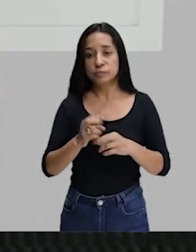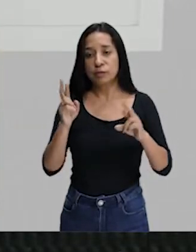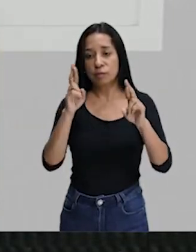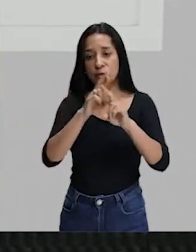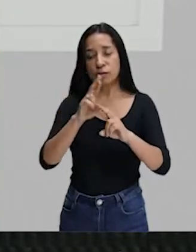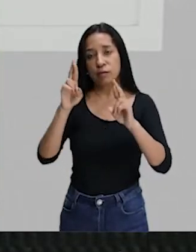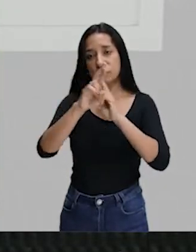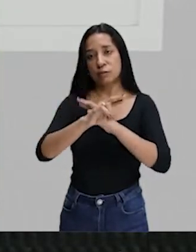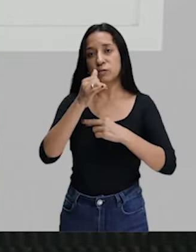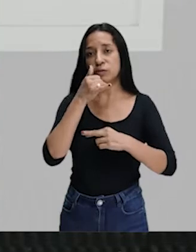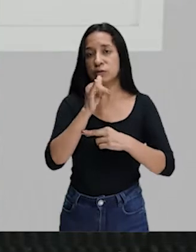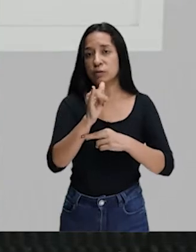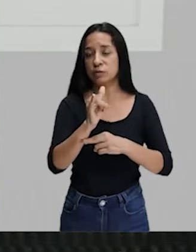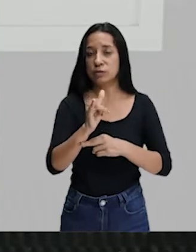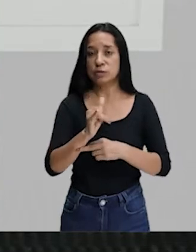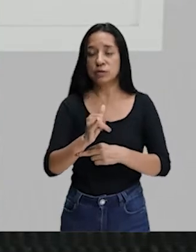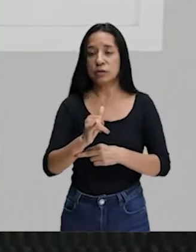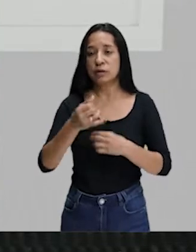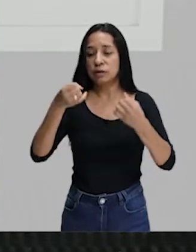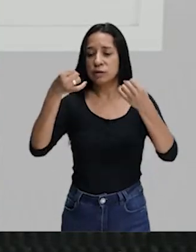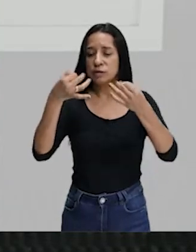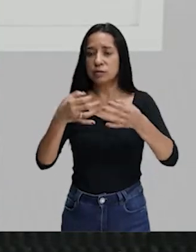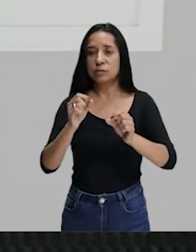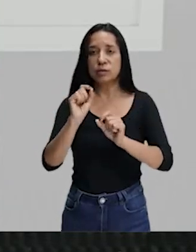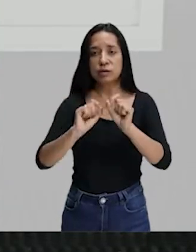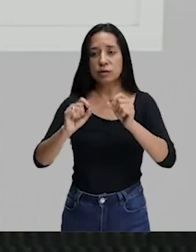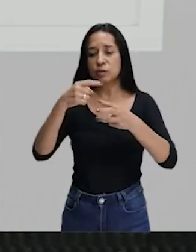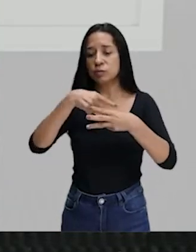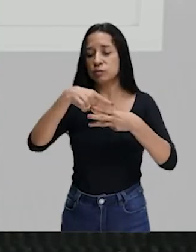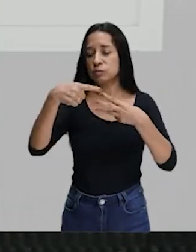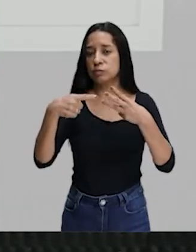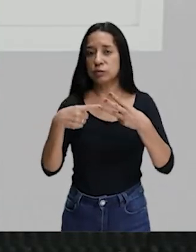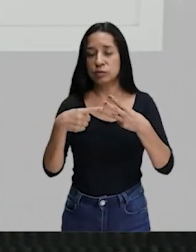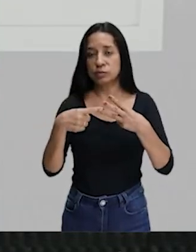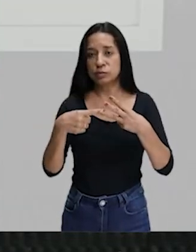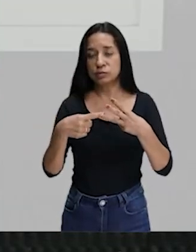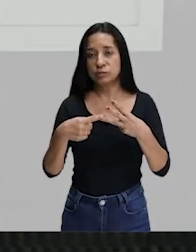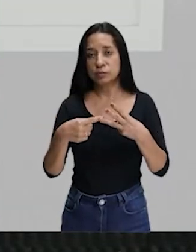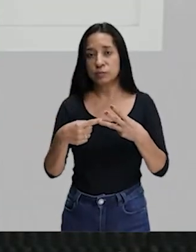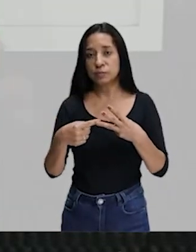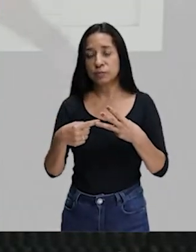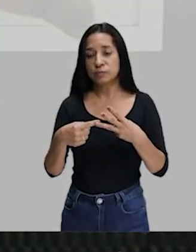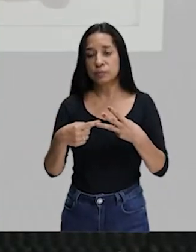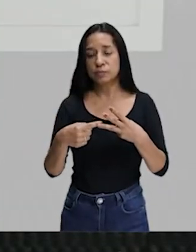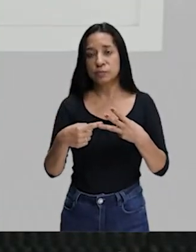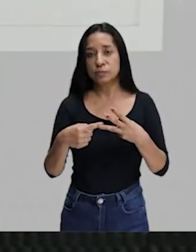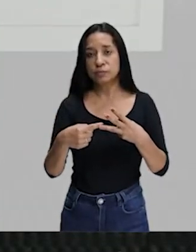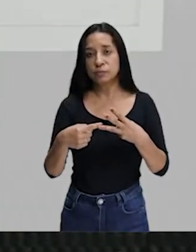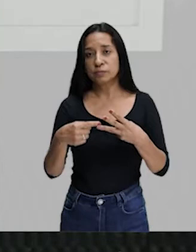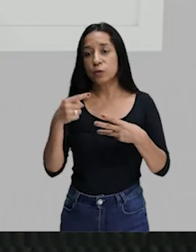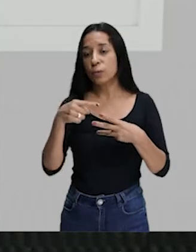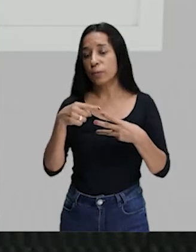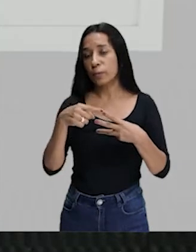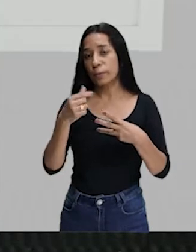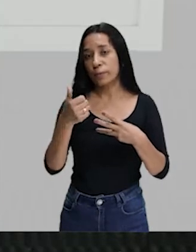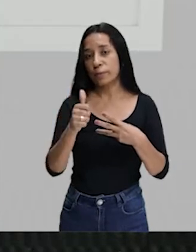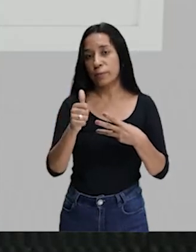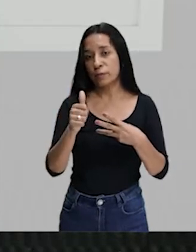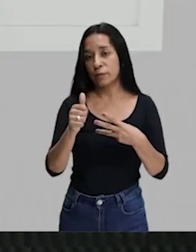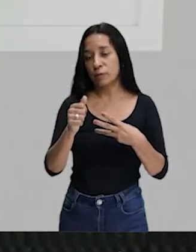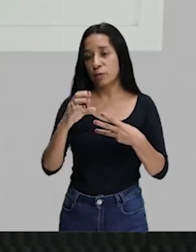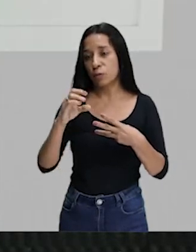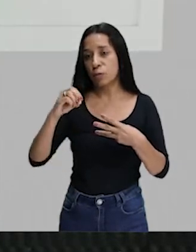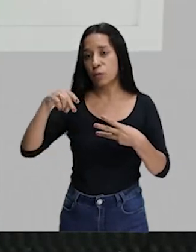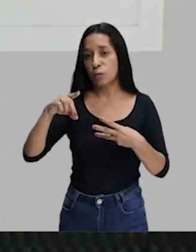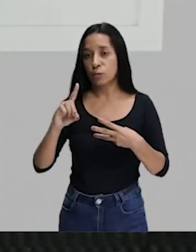certo? Então, nós vamos falar aqui de 3 processos, certo? O processo da condução,